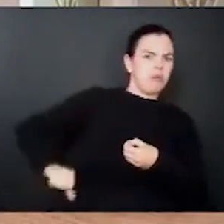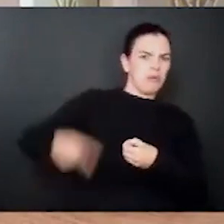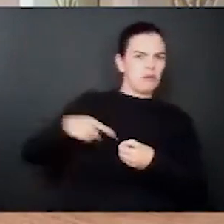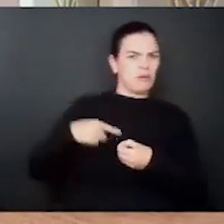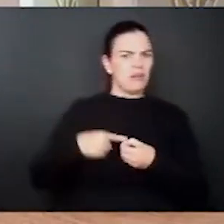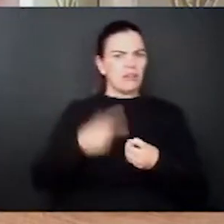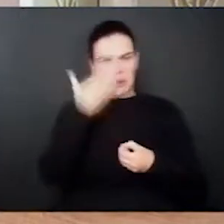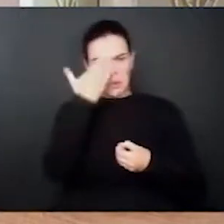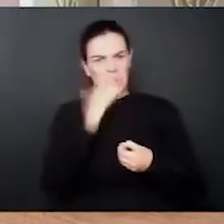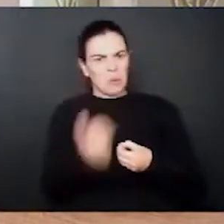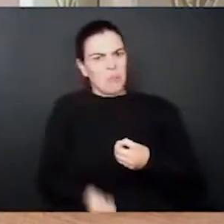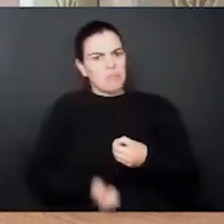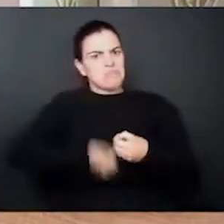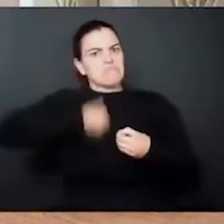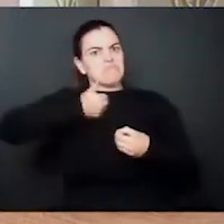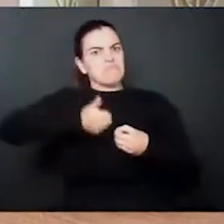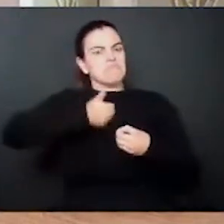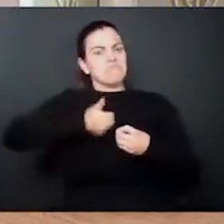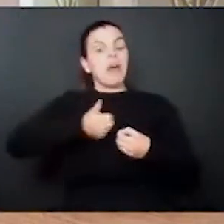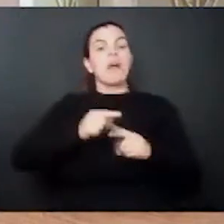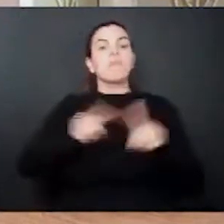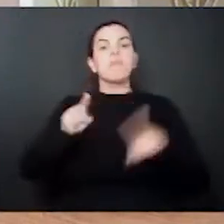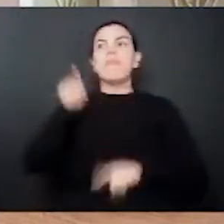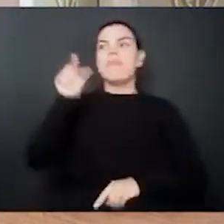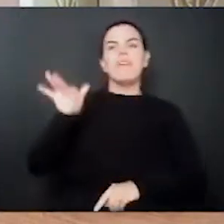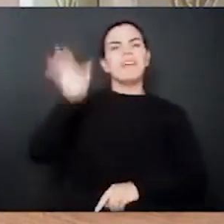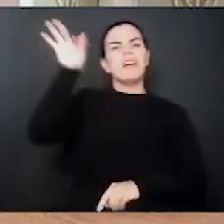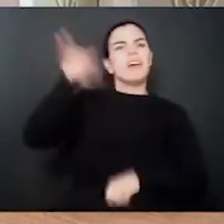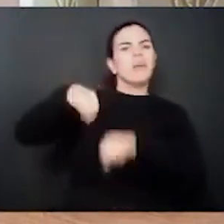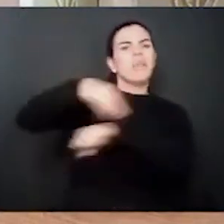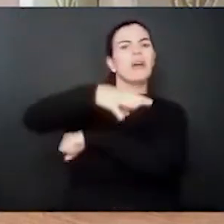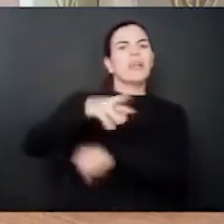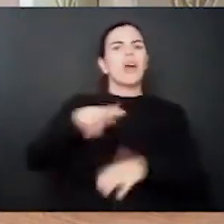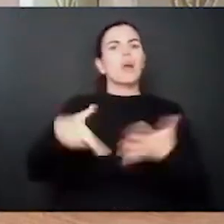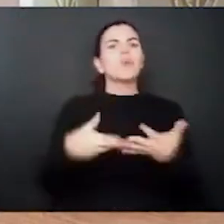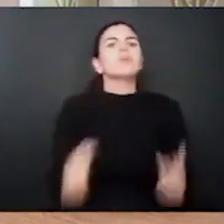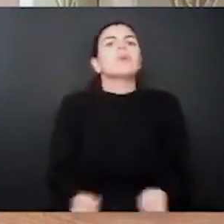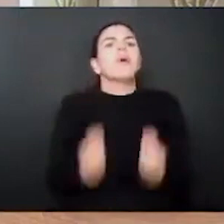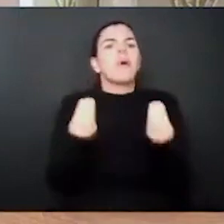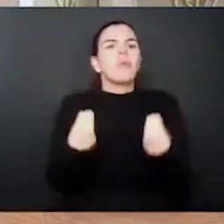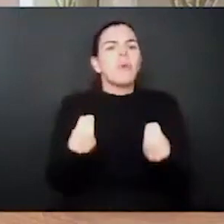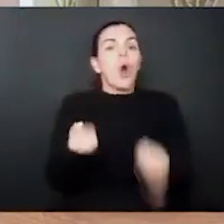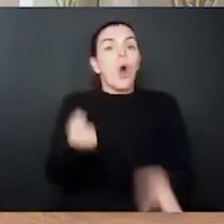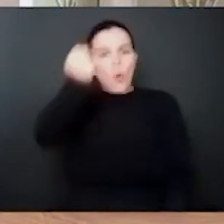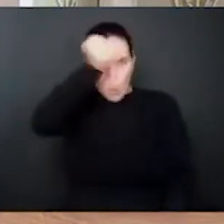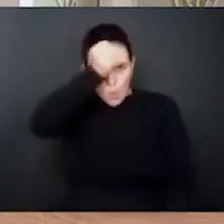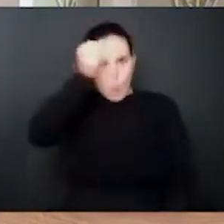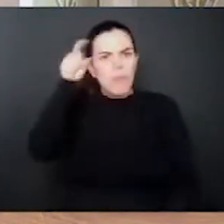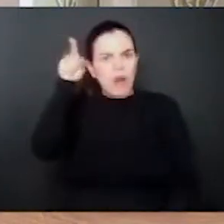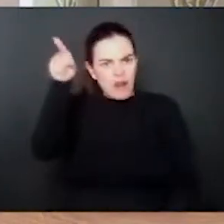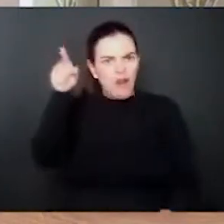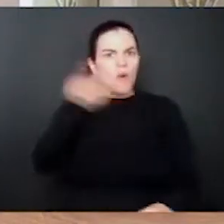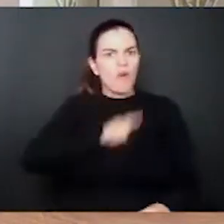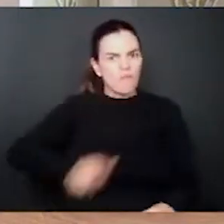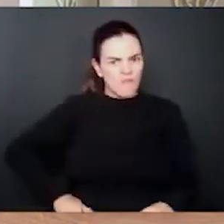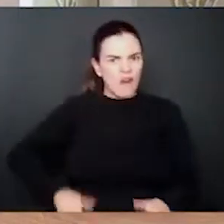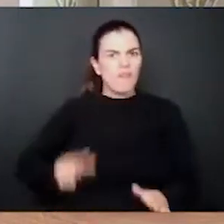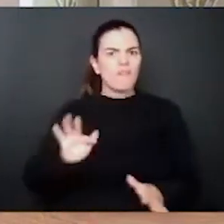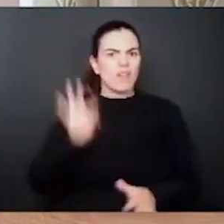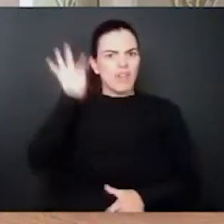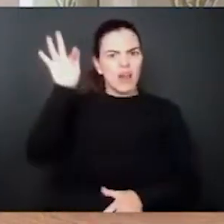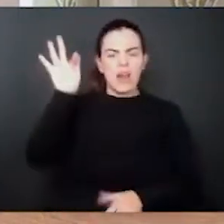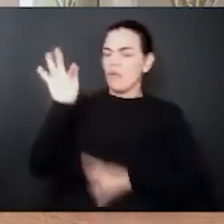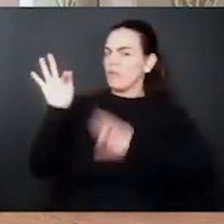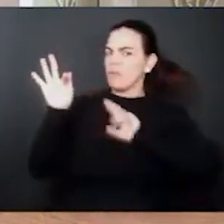federal na distribuição de recursos. É culpa do governo federal? Não. É culpa da legislação que foi criada lá atrás,